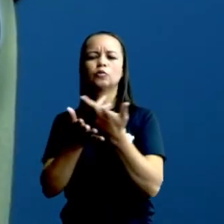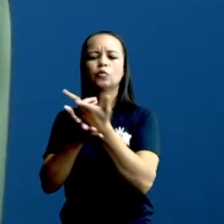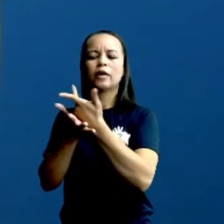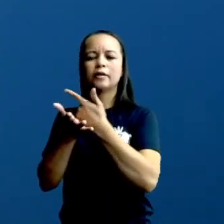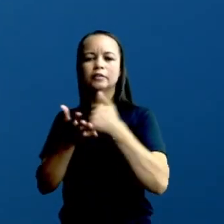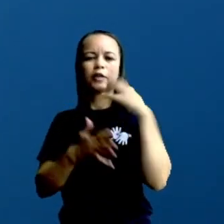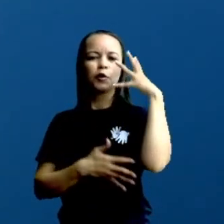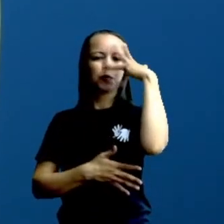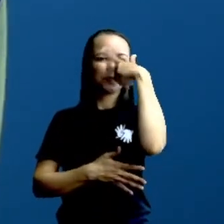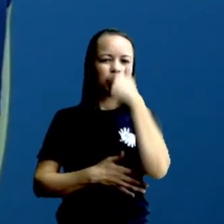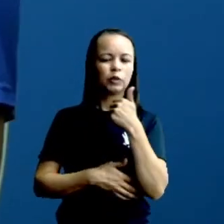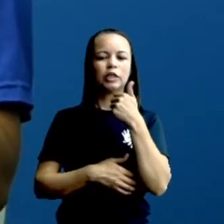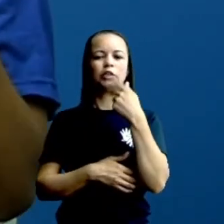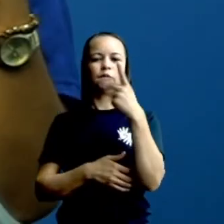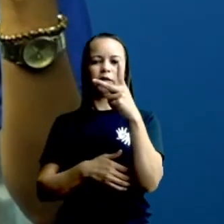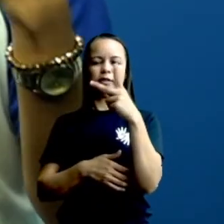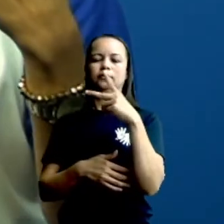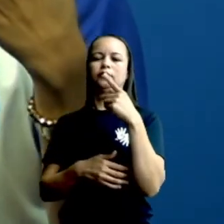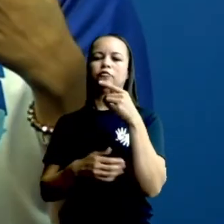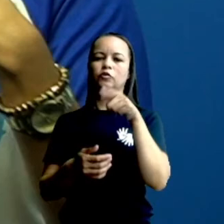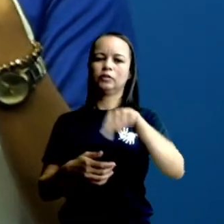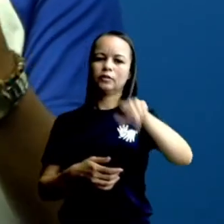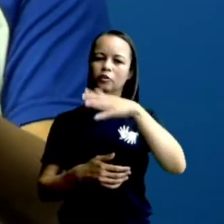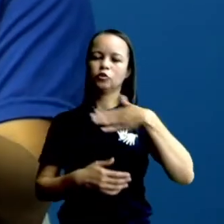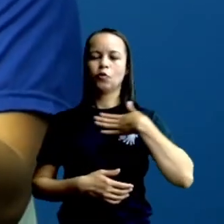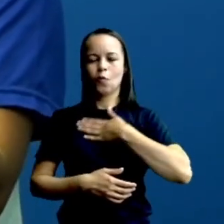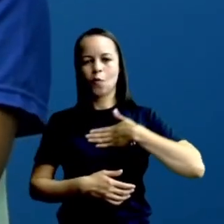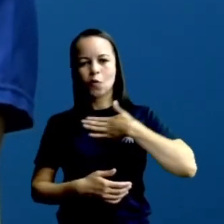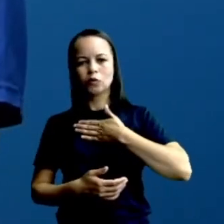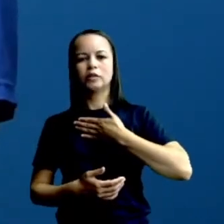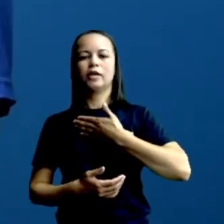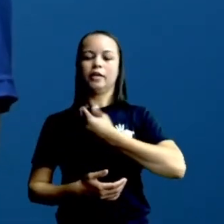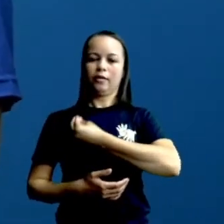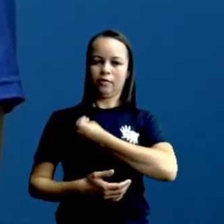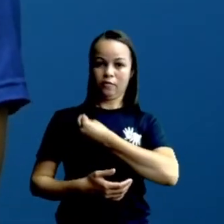viver, uma dessas duas imagens. Reprisa aí, faz aí